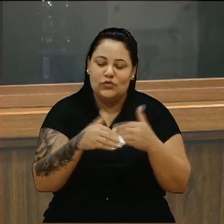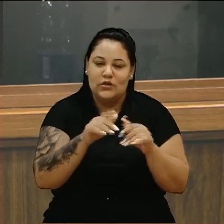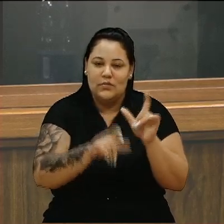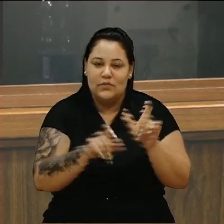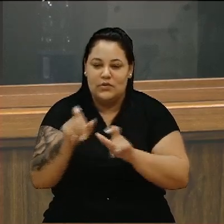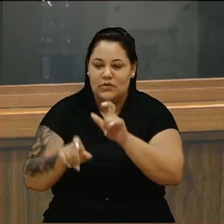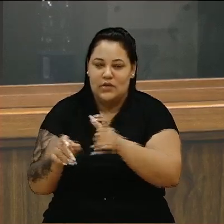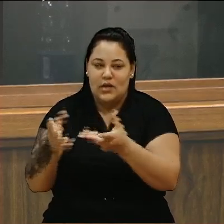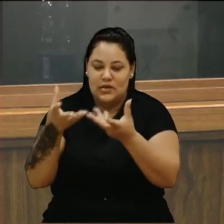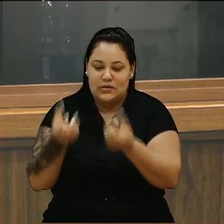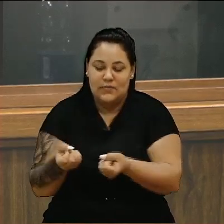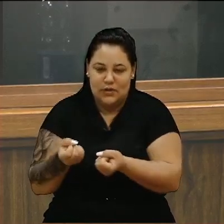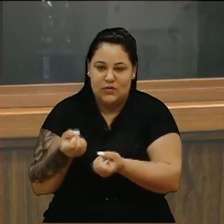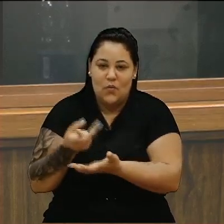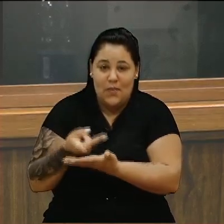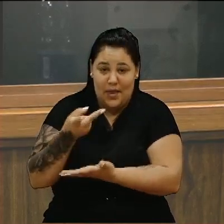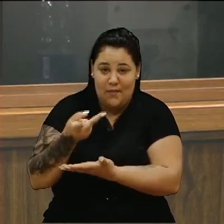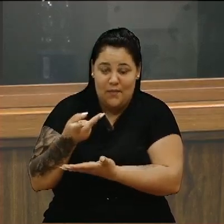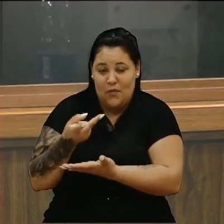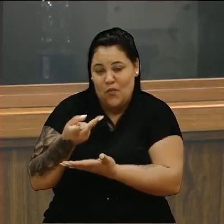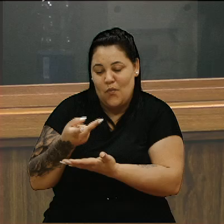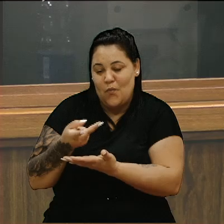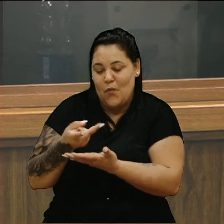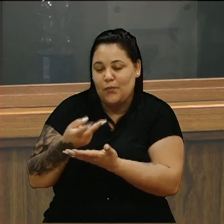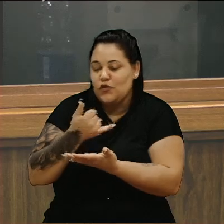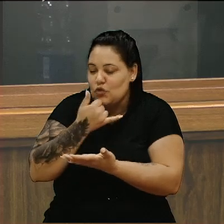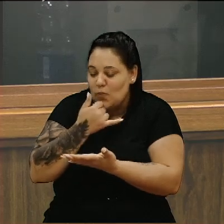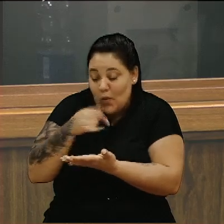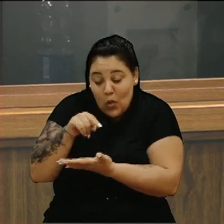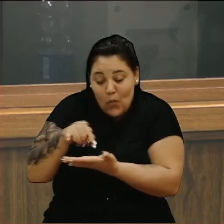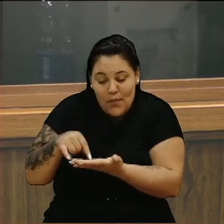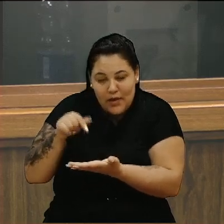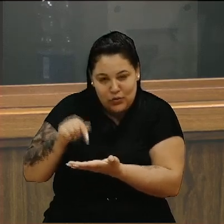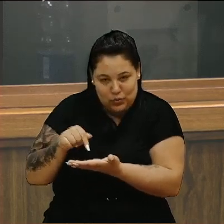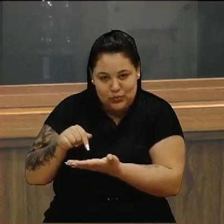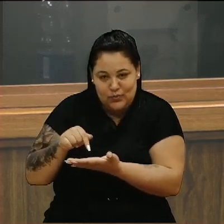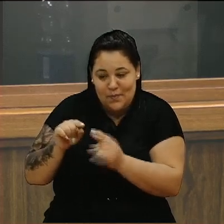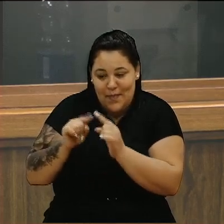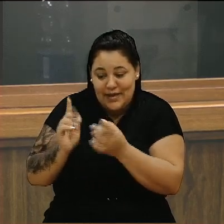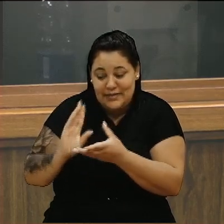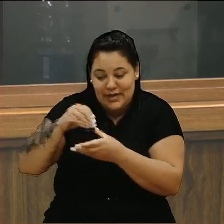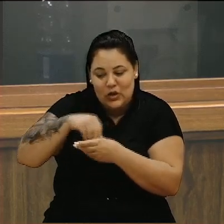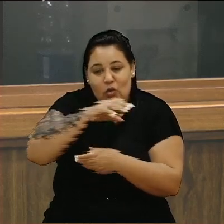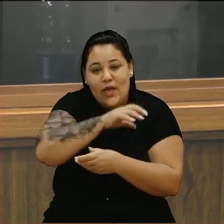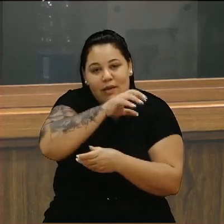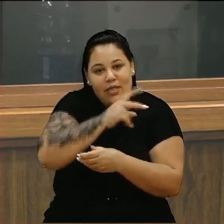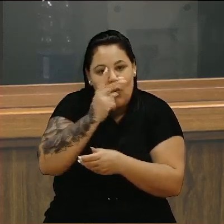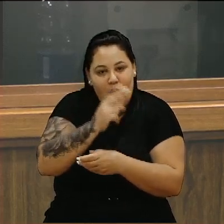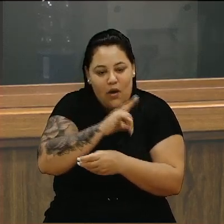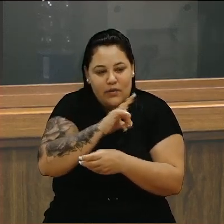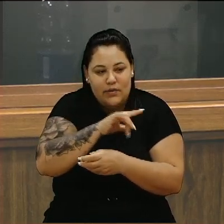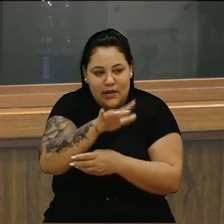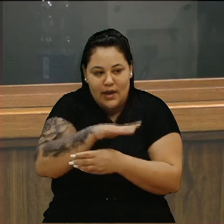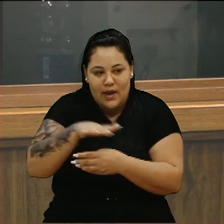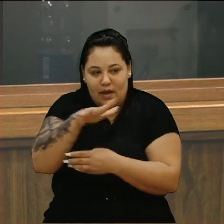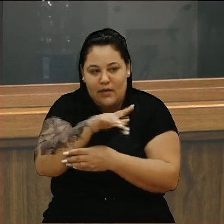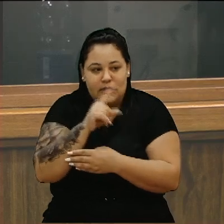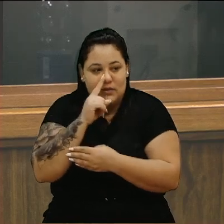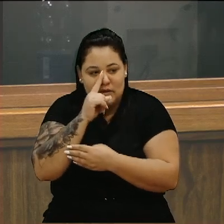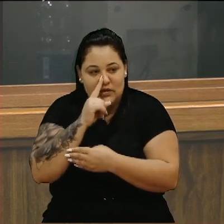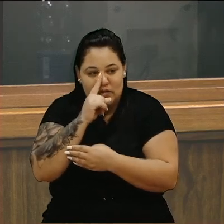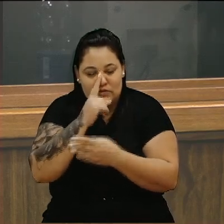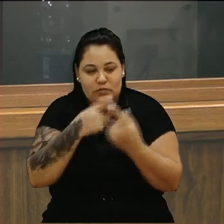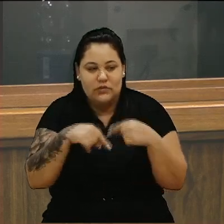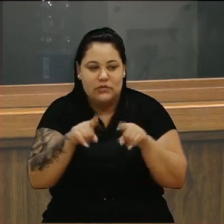seu título. Só que dentro daqueles mesmos loteamento, existe, por exemplo, as áreas de risco, e